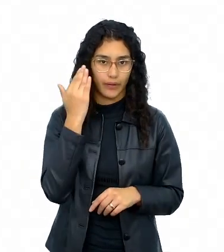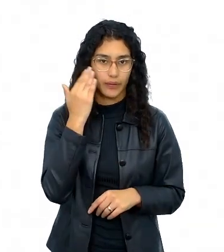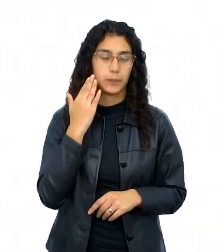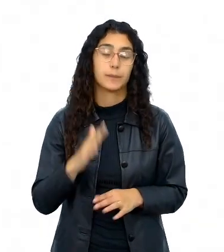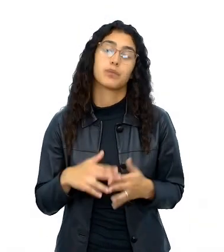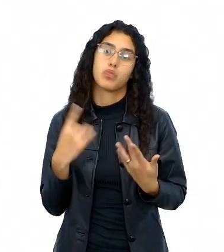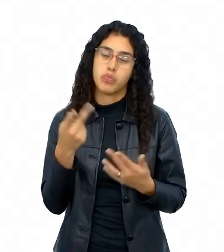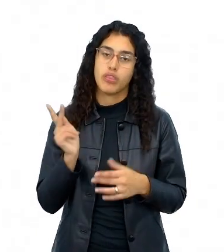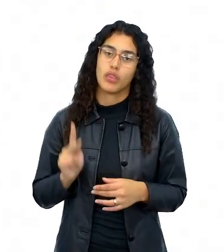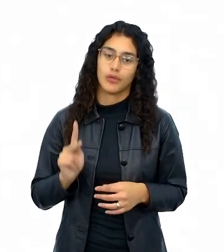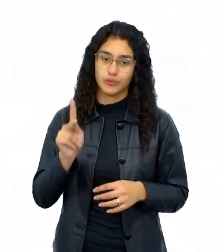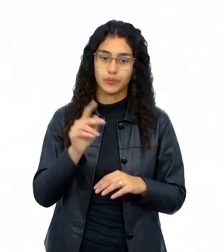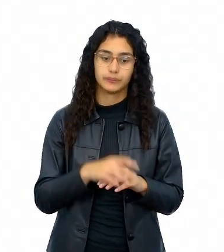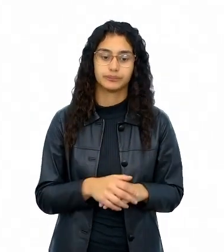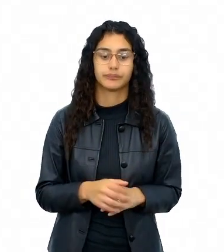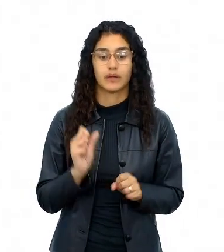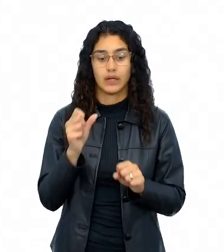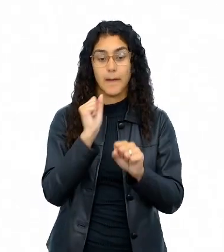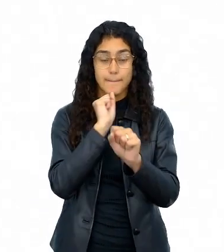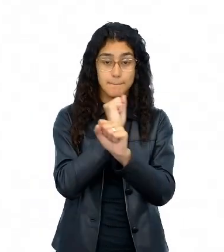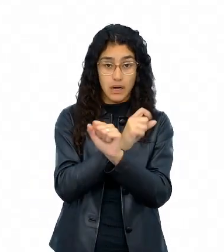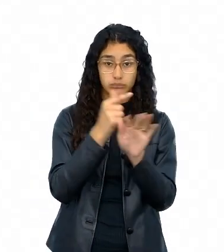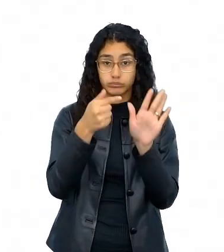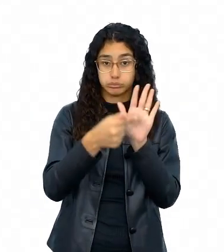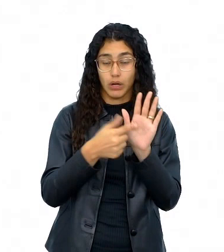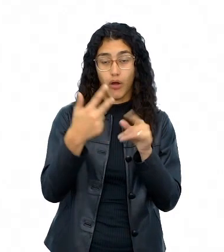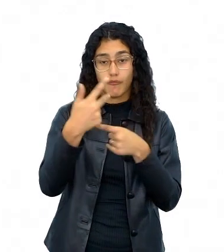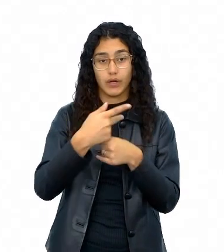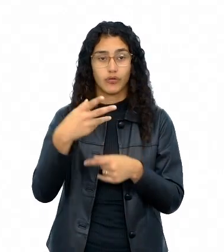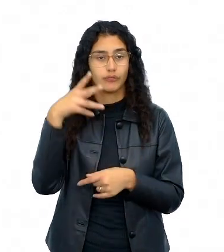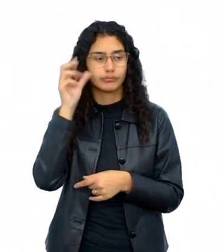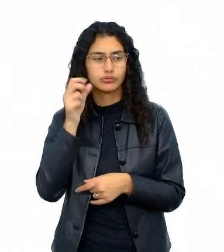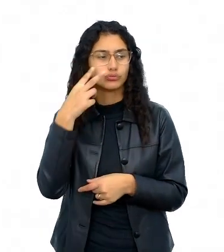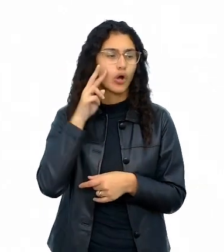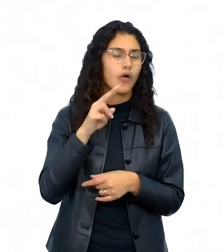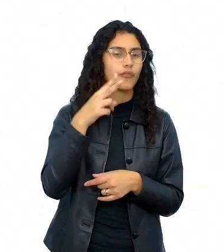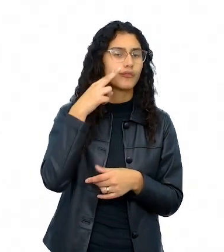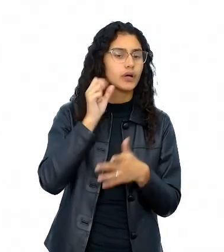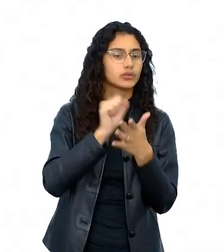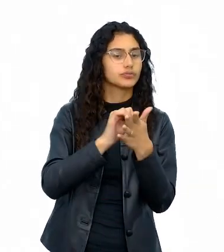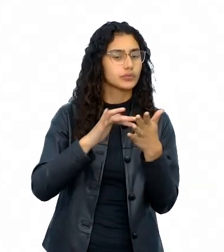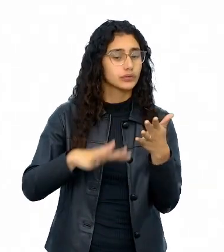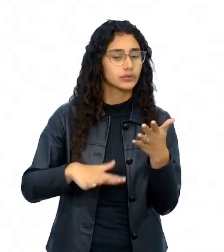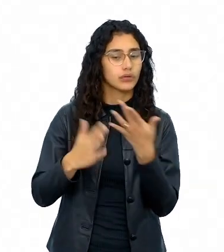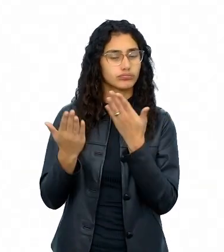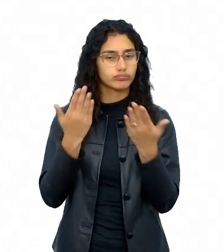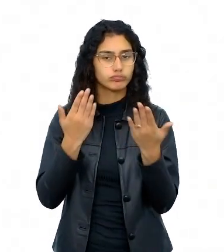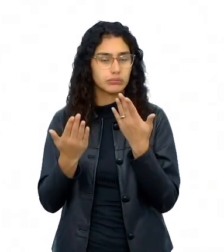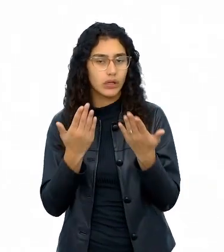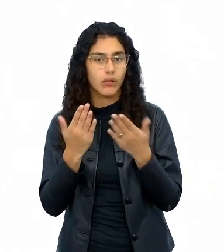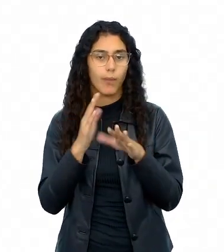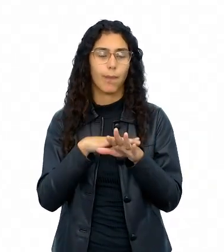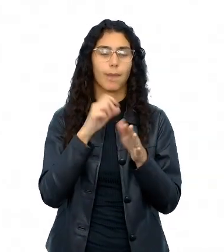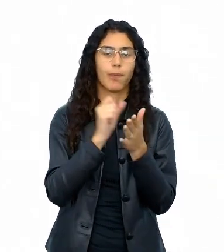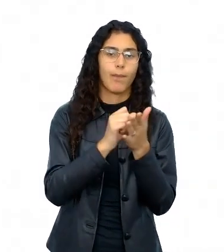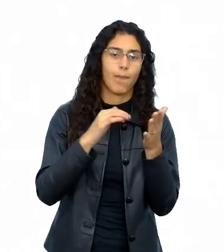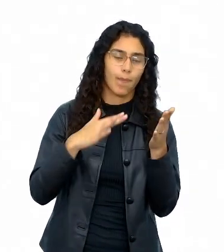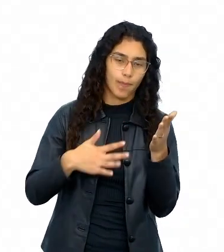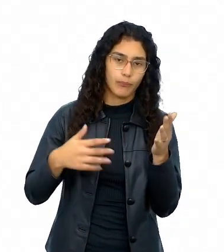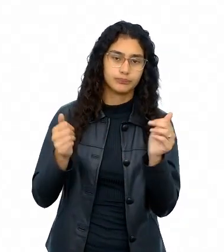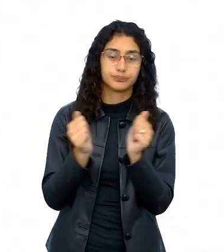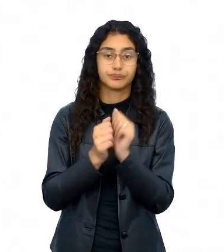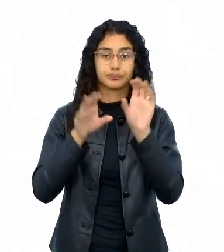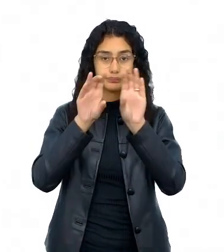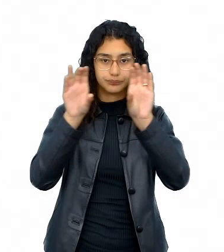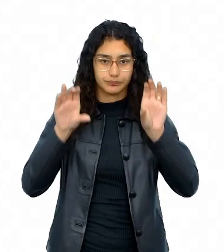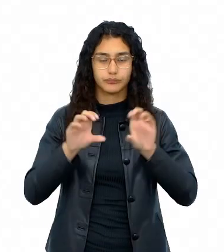a gente vai continuar aqui. Se você quiser parar, ouvir de novo, pegar a atividade, comparar a atividade com